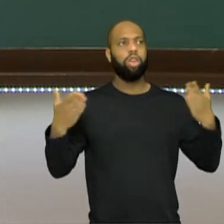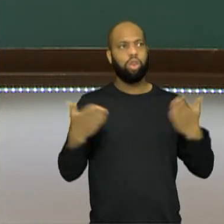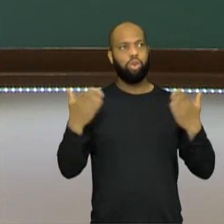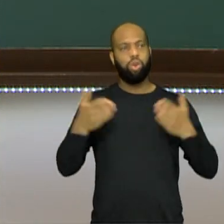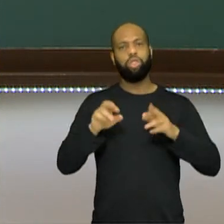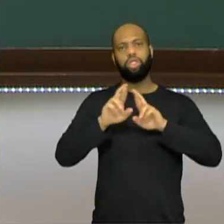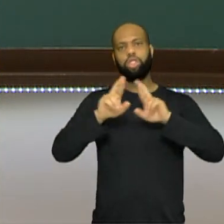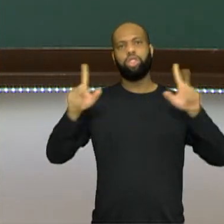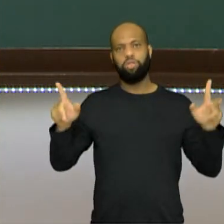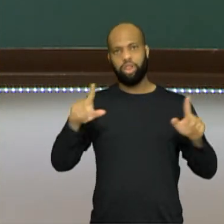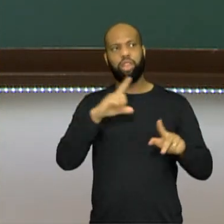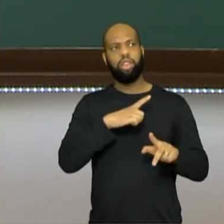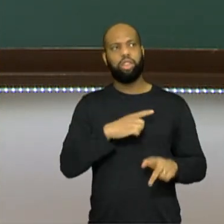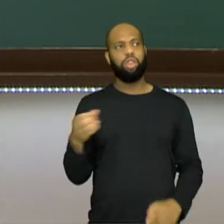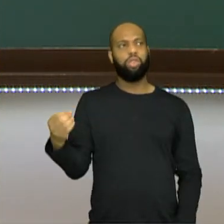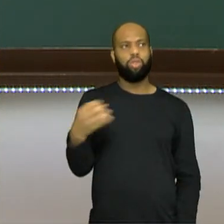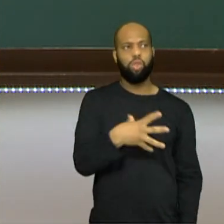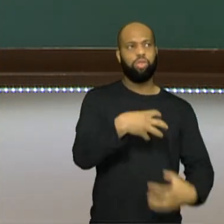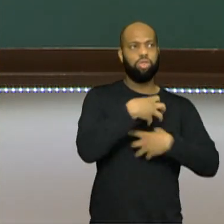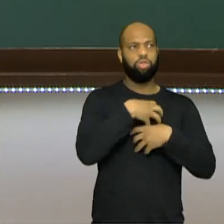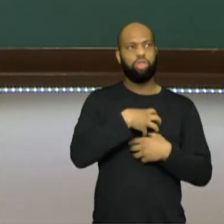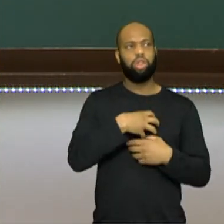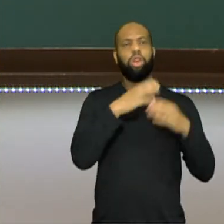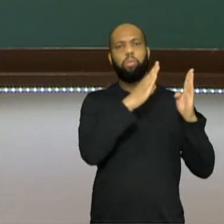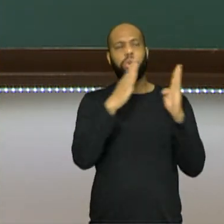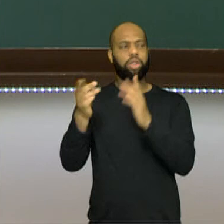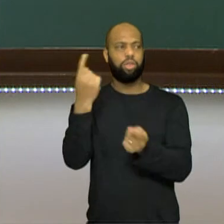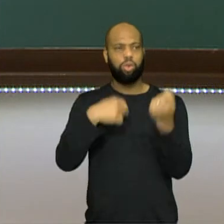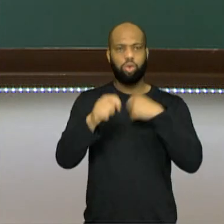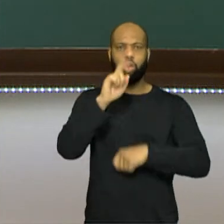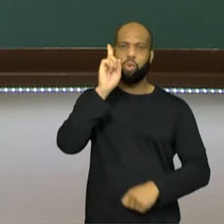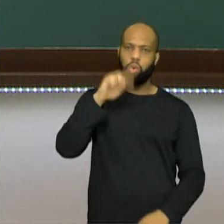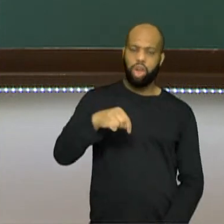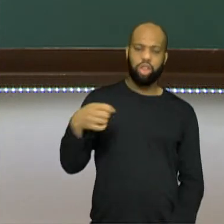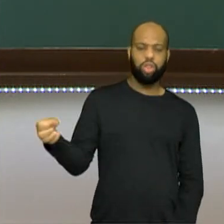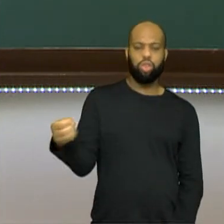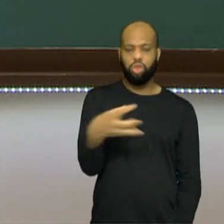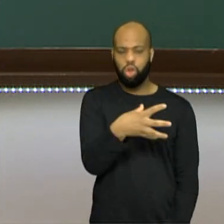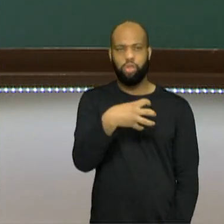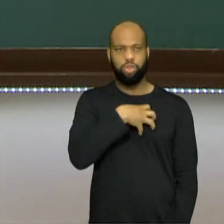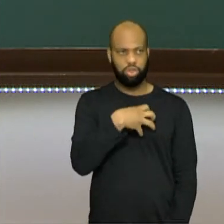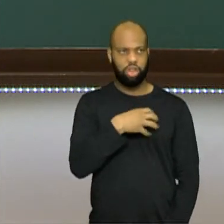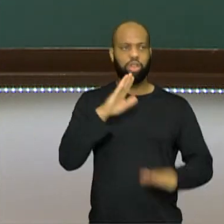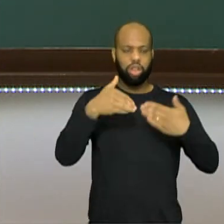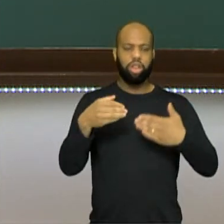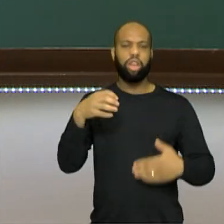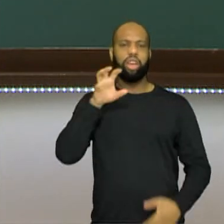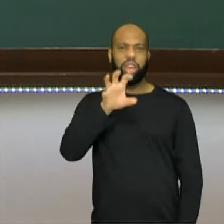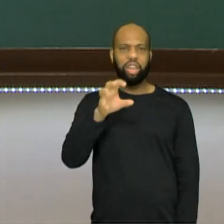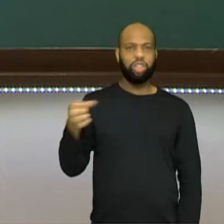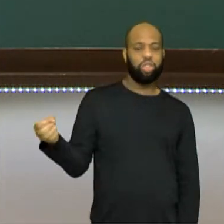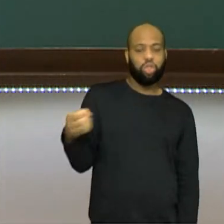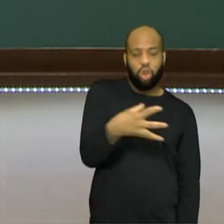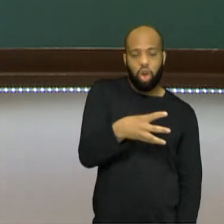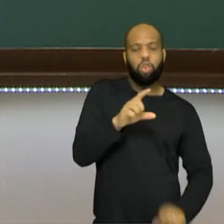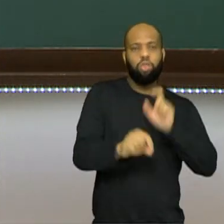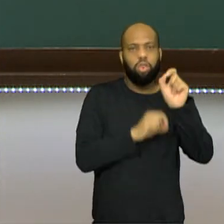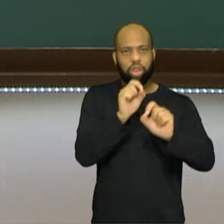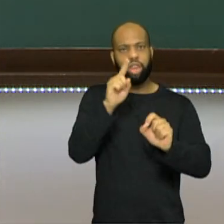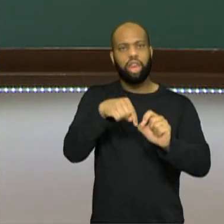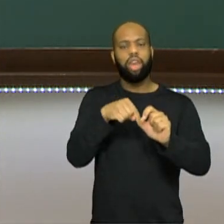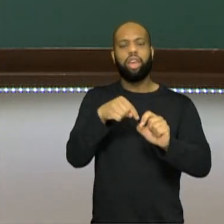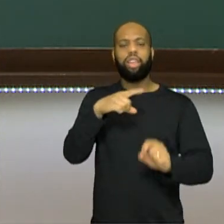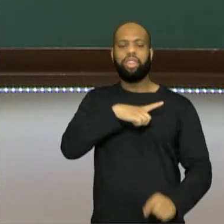hoje estamos passando por um novo processo econômico, uma nova formatação. E essa nova formatação remete